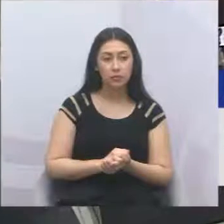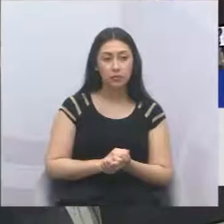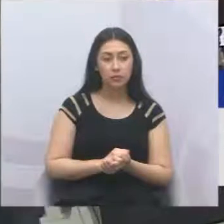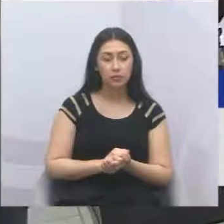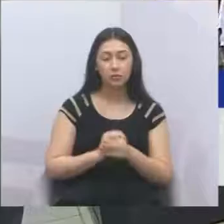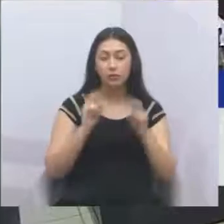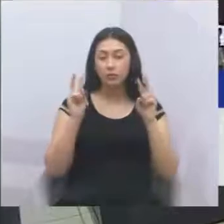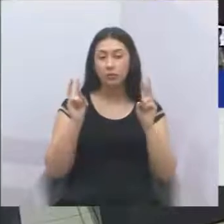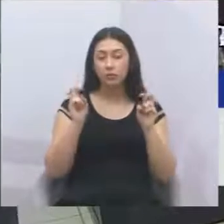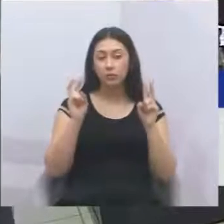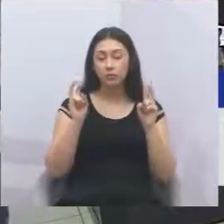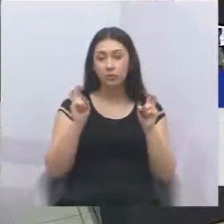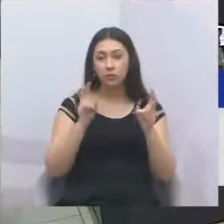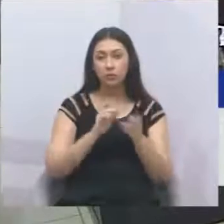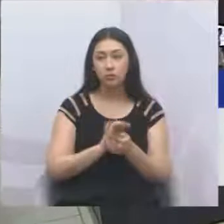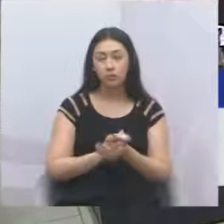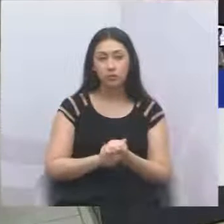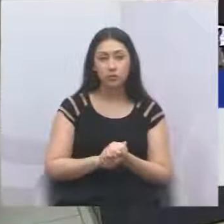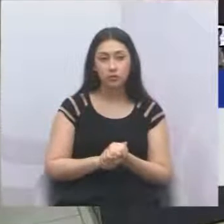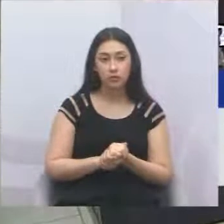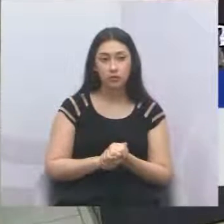a respeito